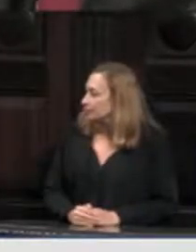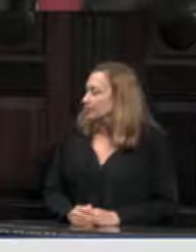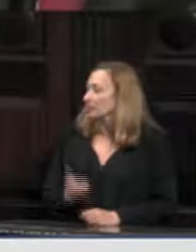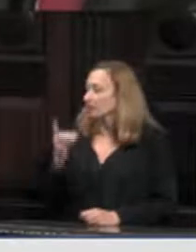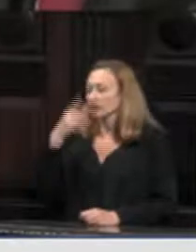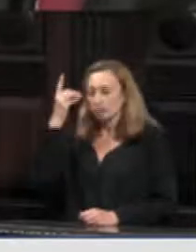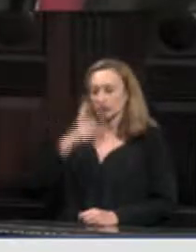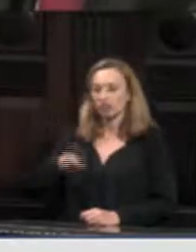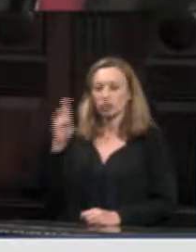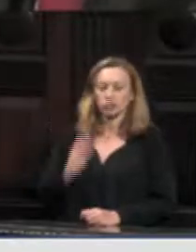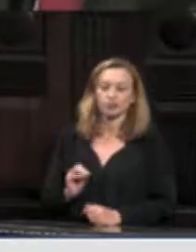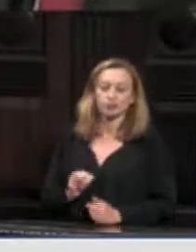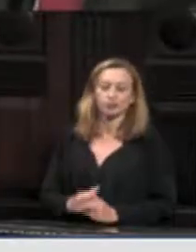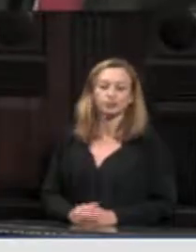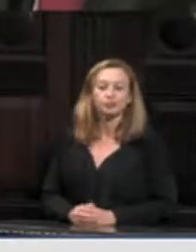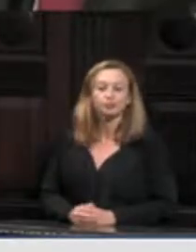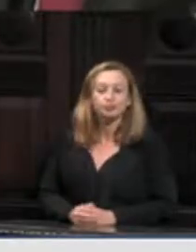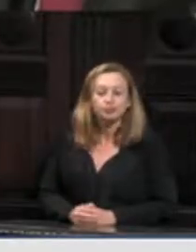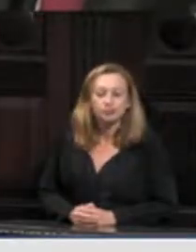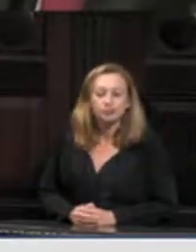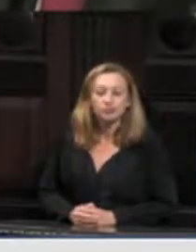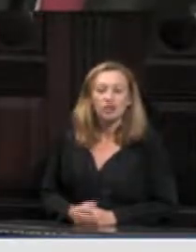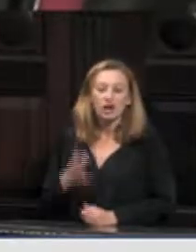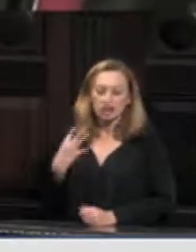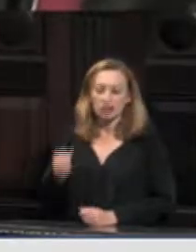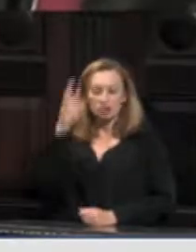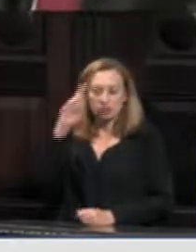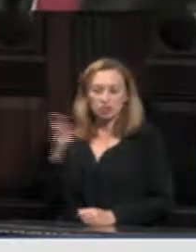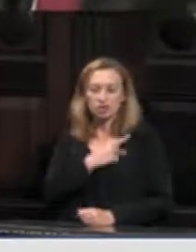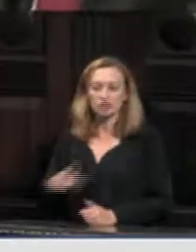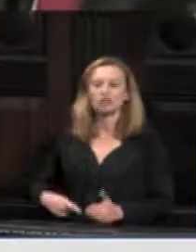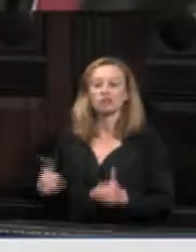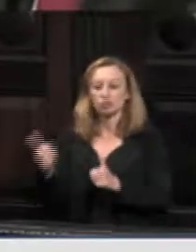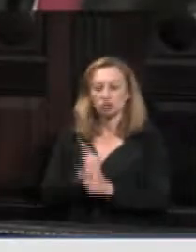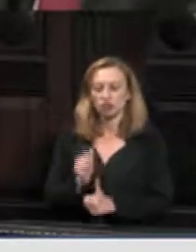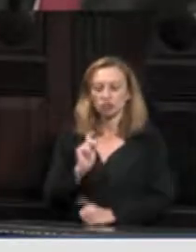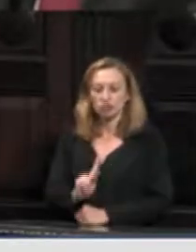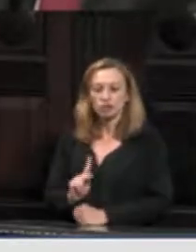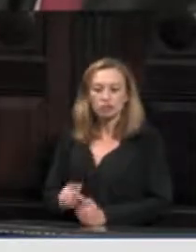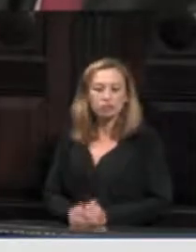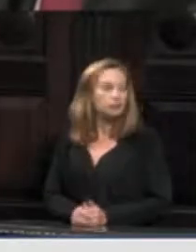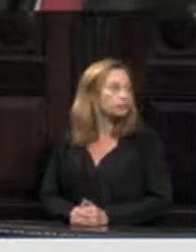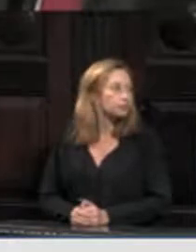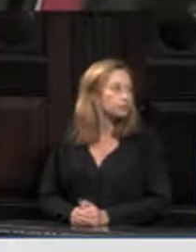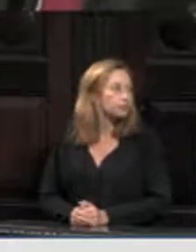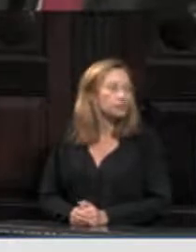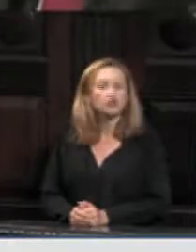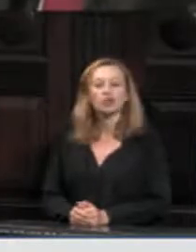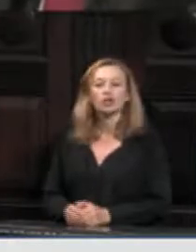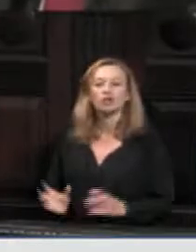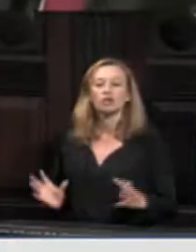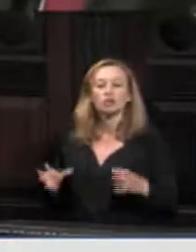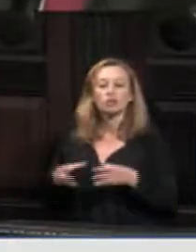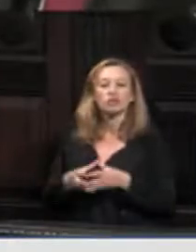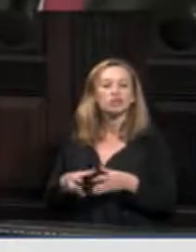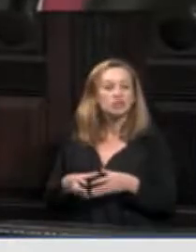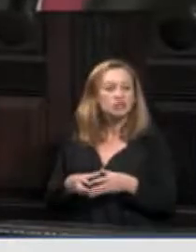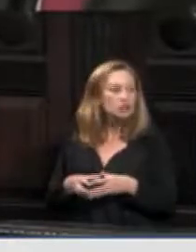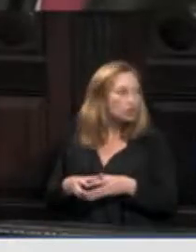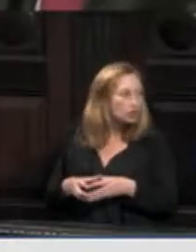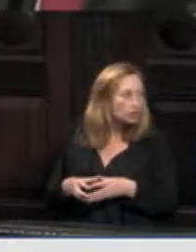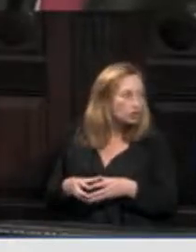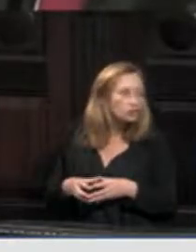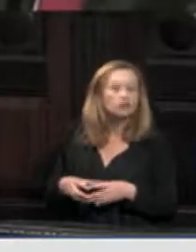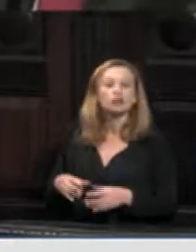Deputado Bruno Dauari. Favorável, senhor presidente. Ao substitutivo. Sim, da CCJ. Pela Comissão de Assuntos Municipais e Desenvolvimento Regional,